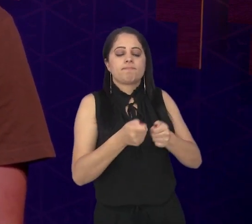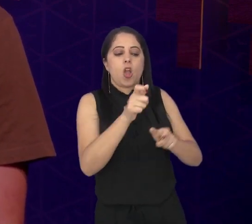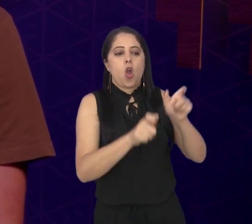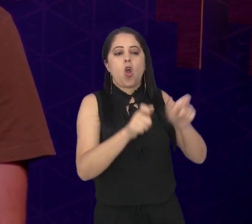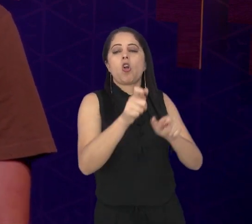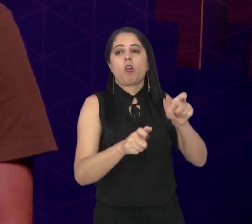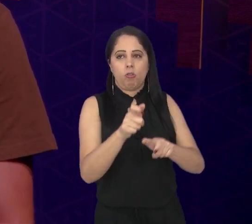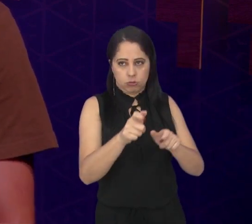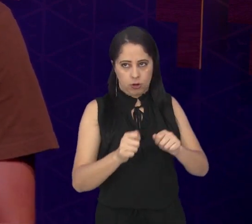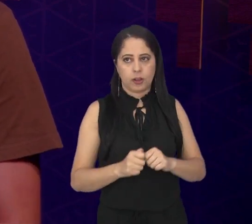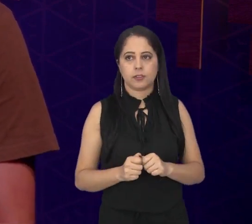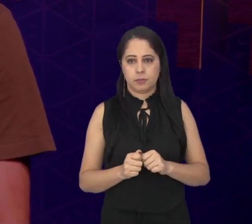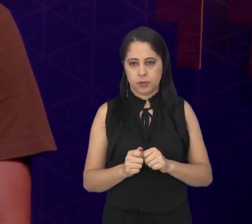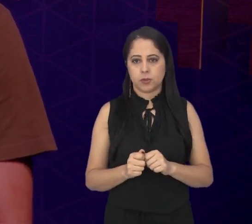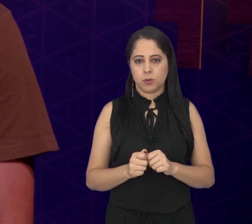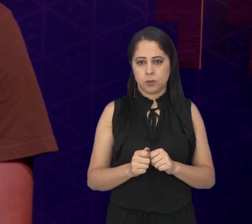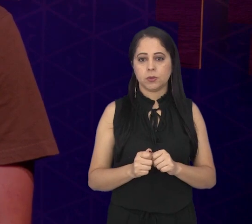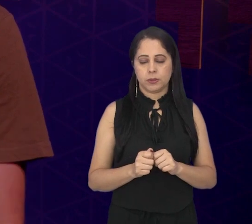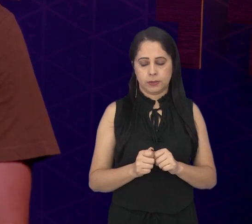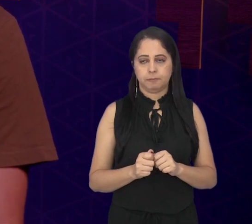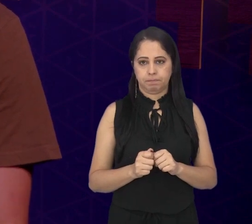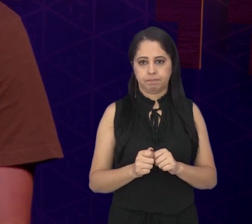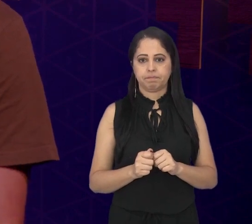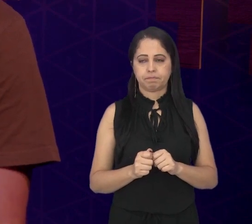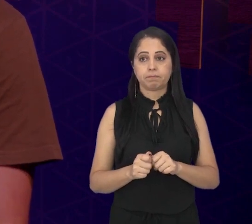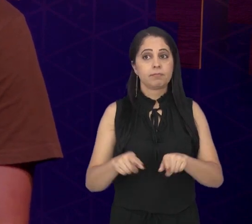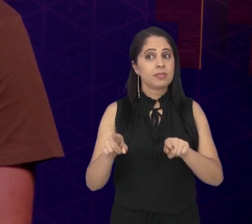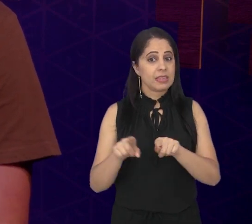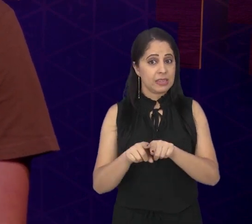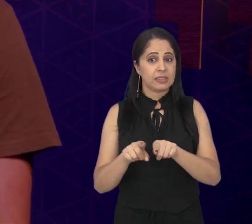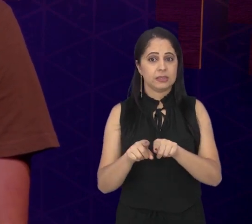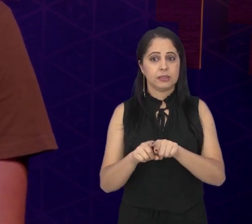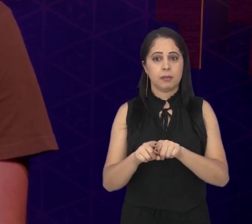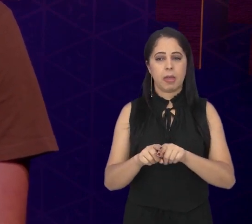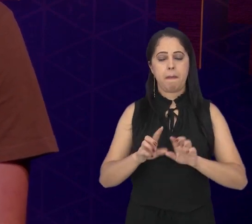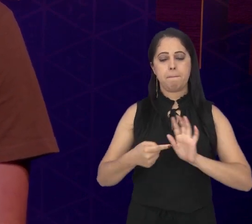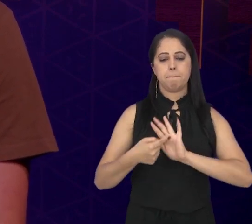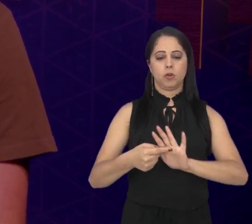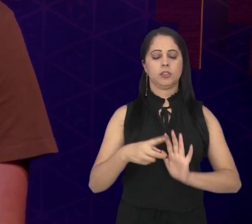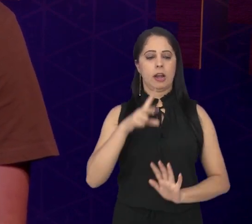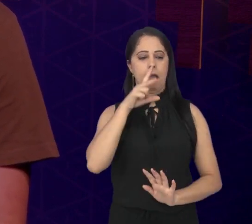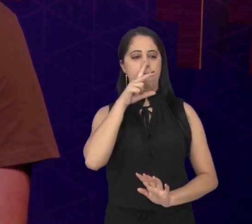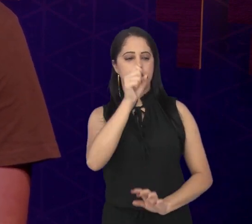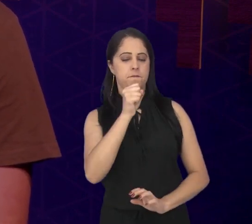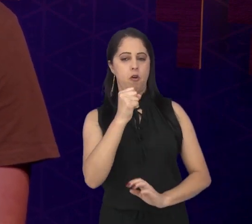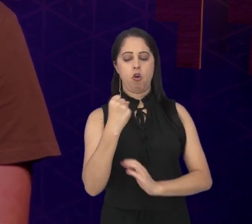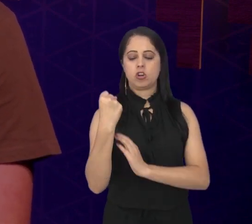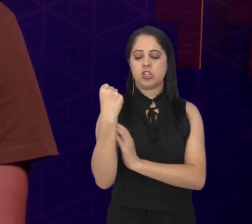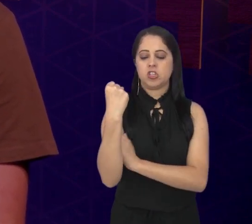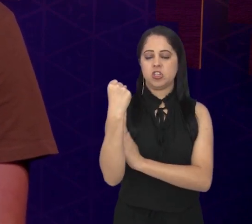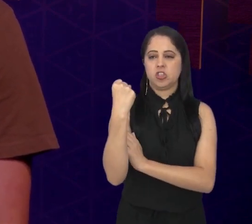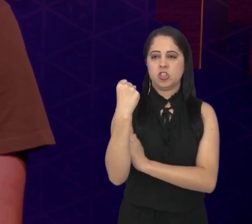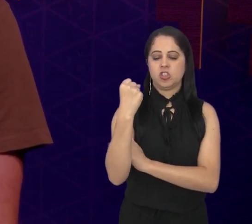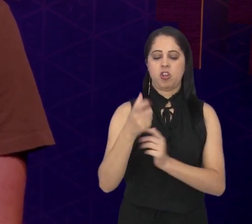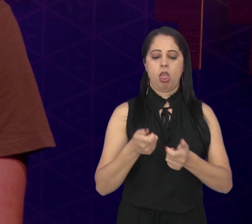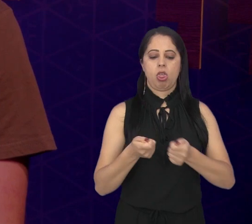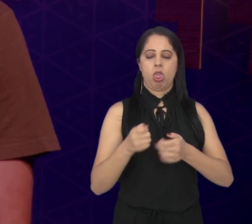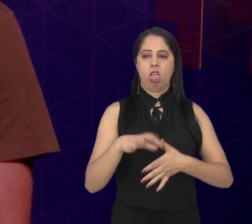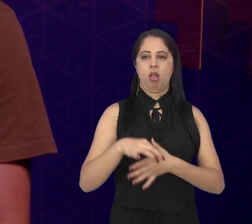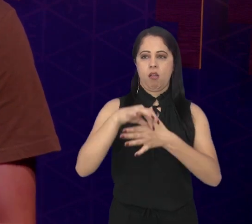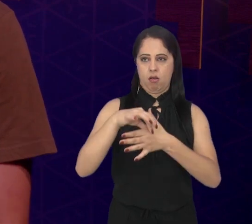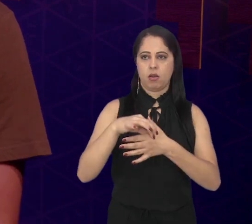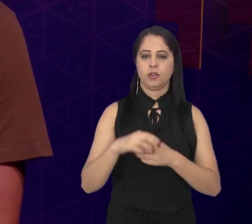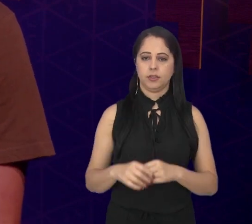né, as pessoas e fazer alianças ou se posicionar, mostrar